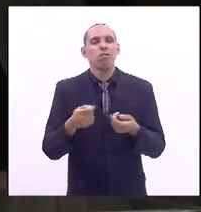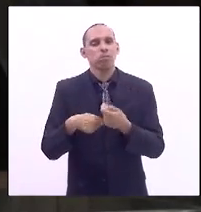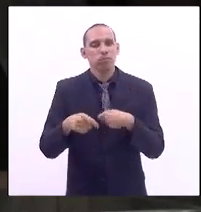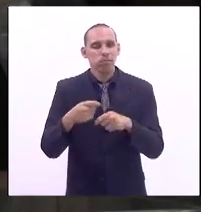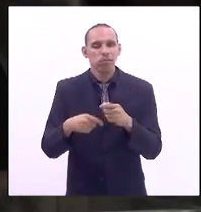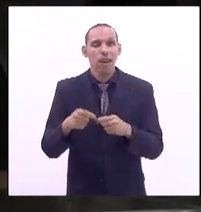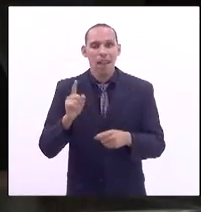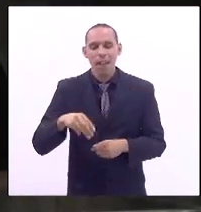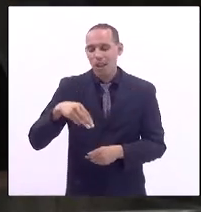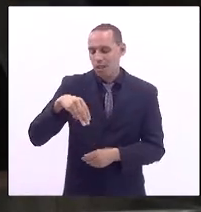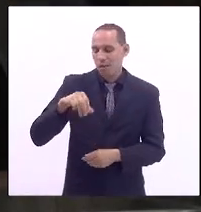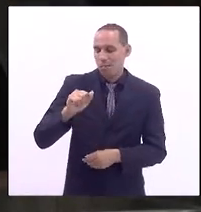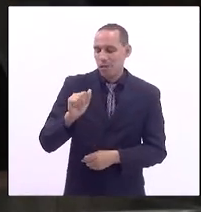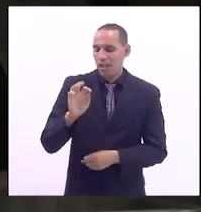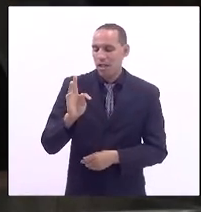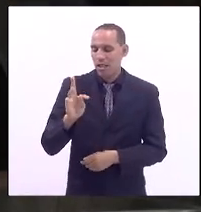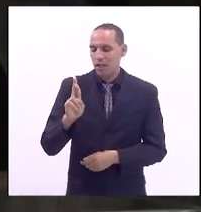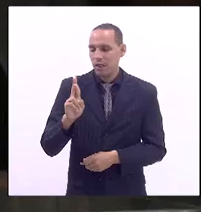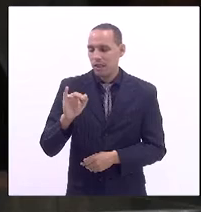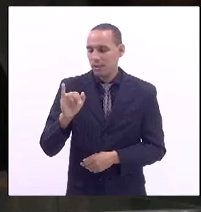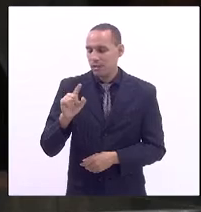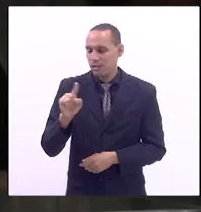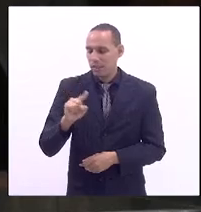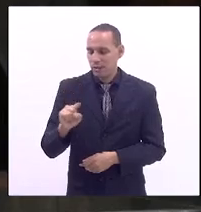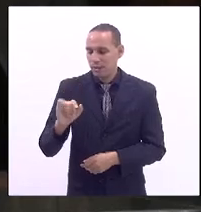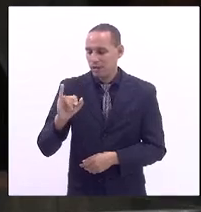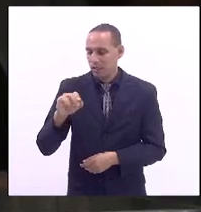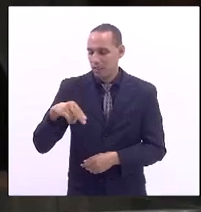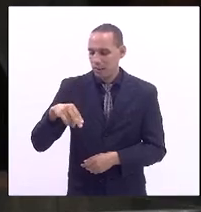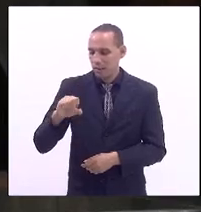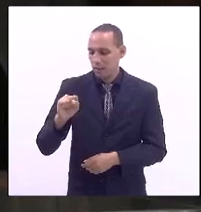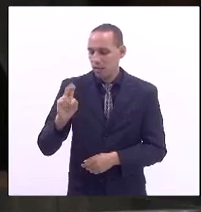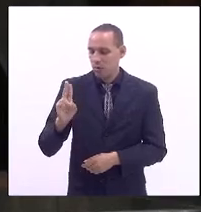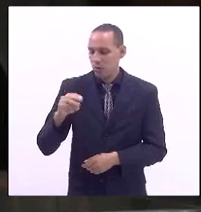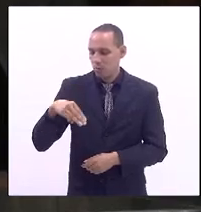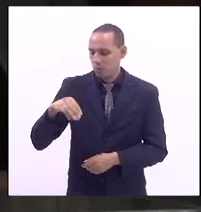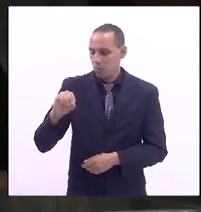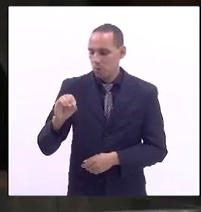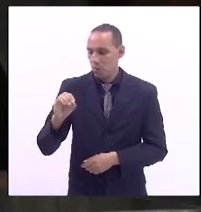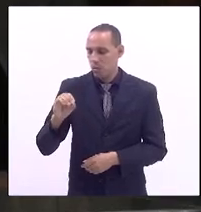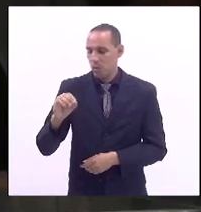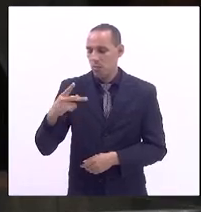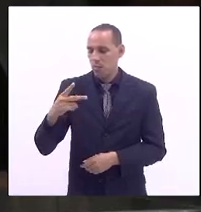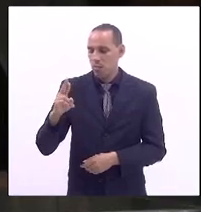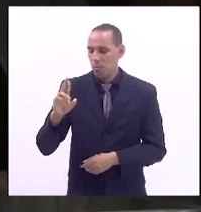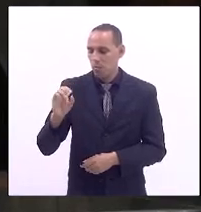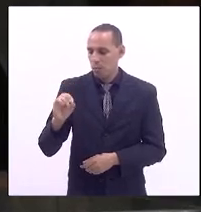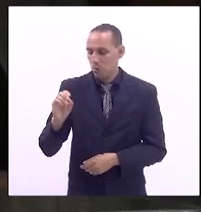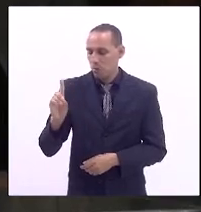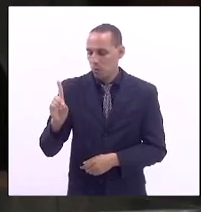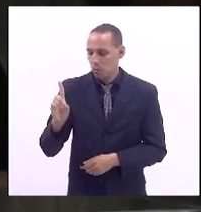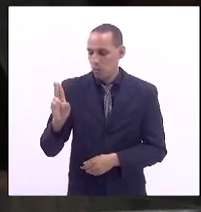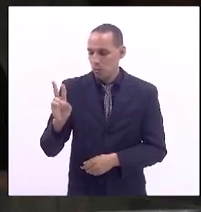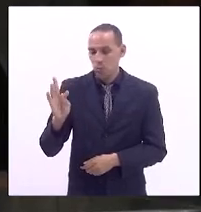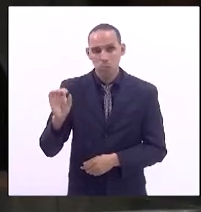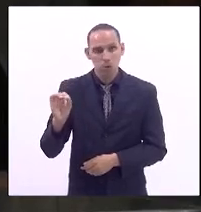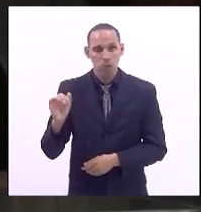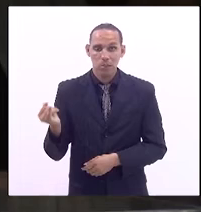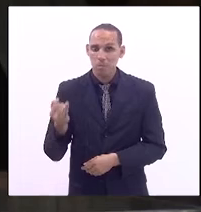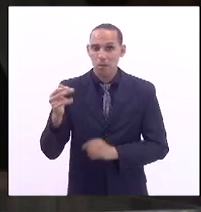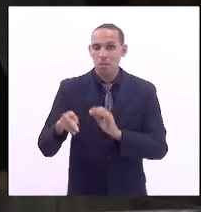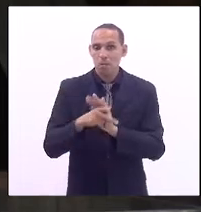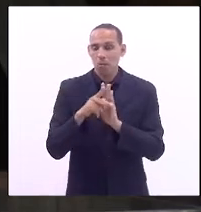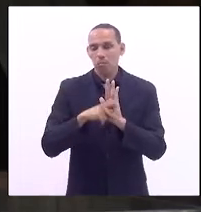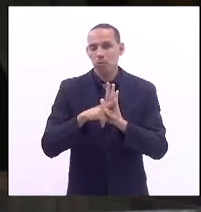Matriz insumo-produto que o elemento é que é o fator fundamental para a formulação desse projeto bom então